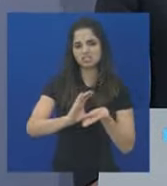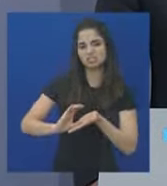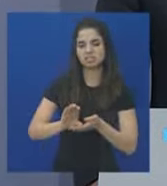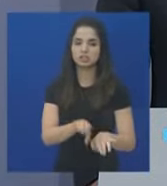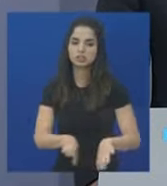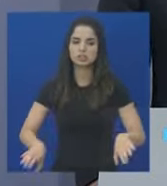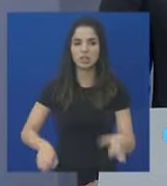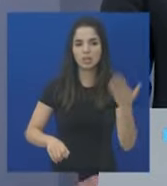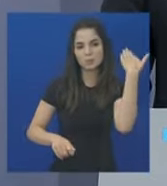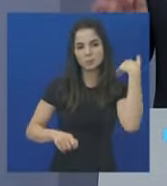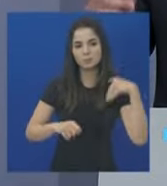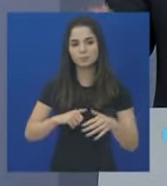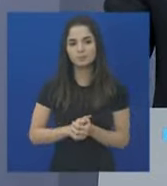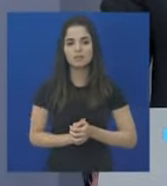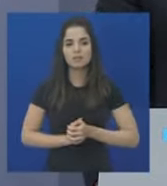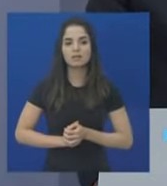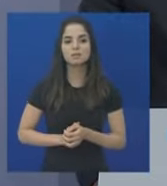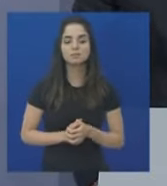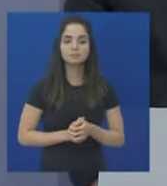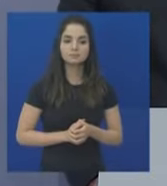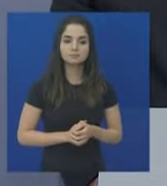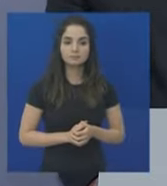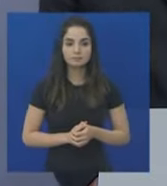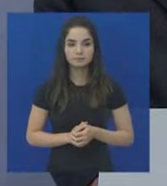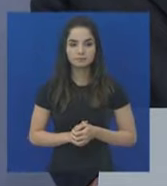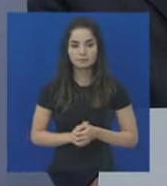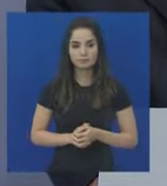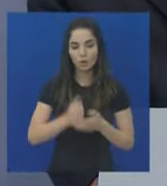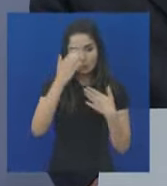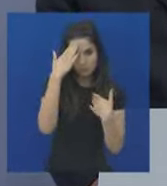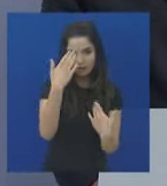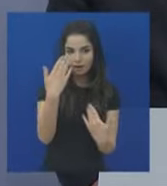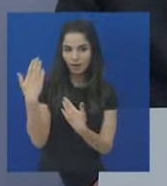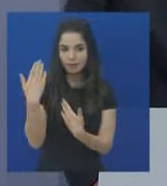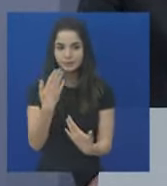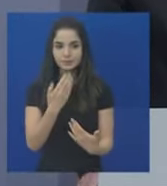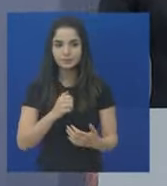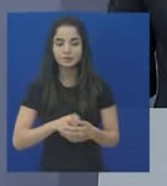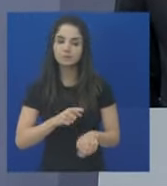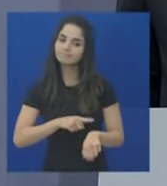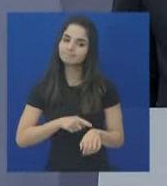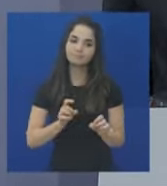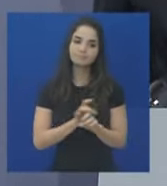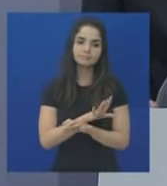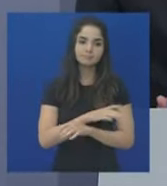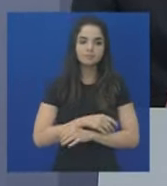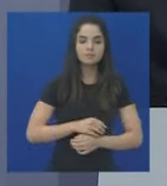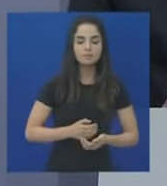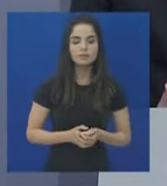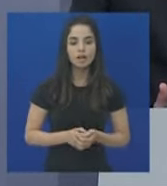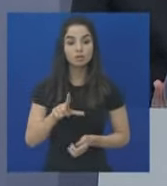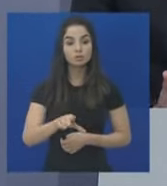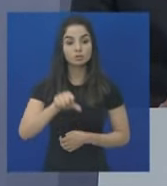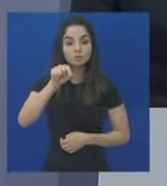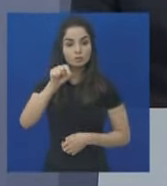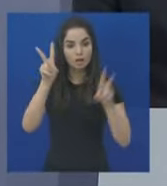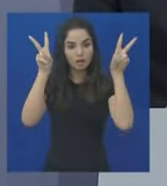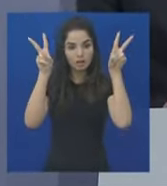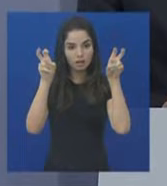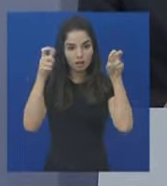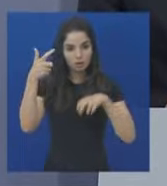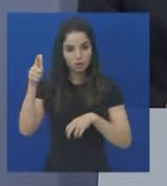Quero garantir a população de Itamor. Certo, candidato. Obrigado, obrigado. Seu tempo acabou. Bom, agora vou soltear mais um